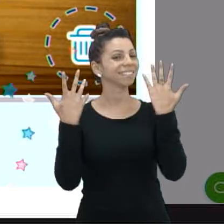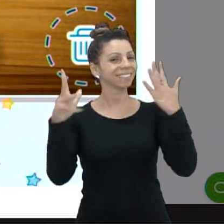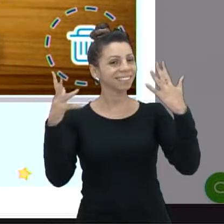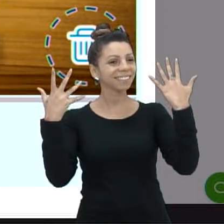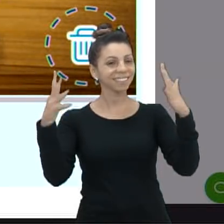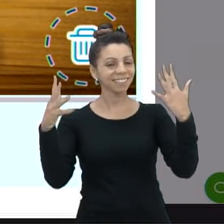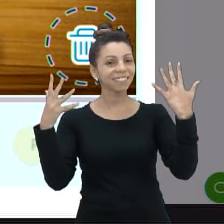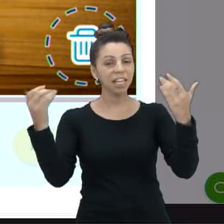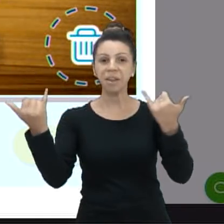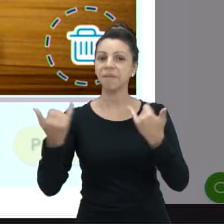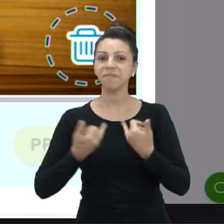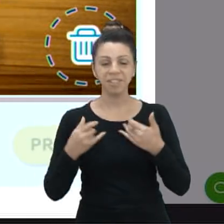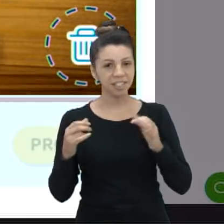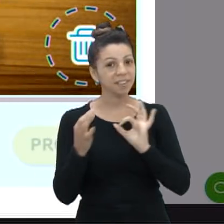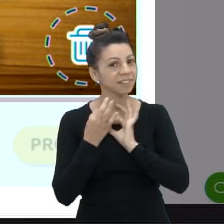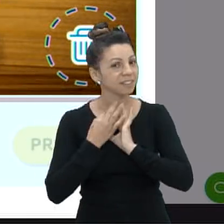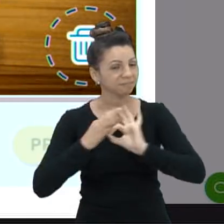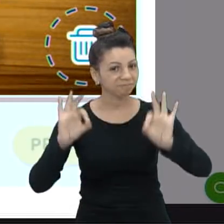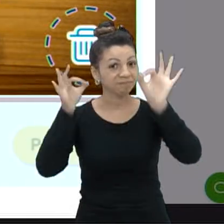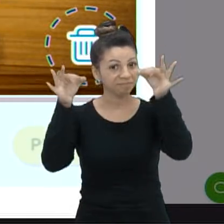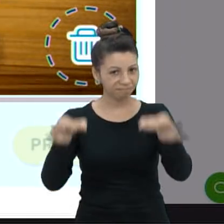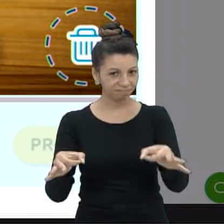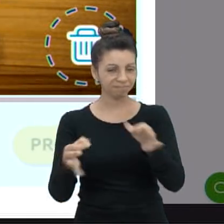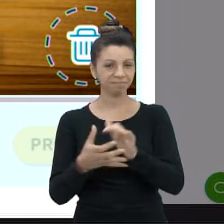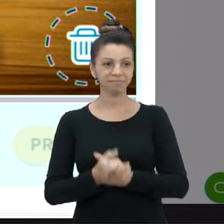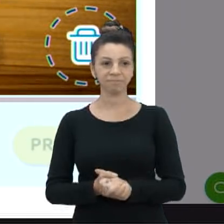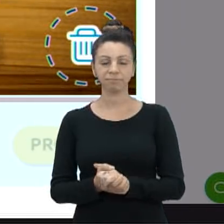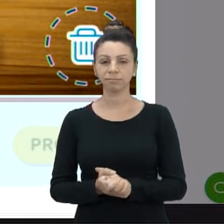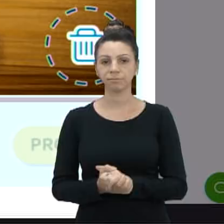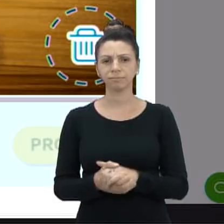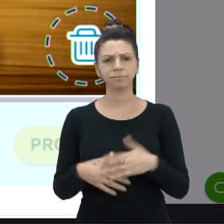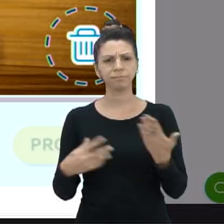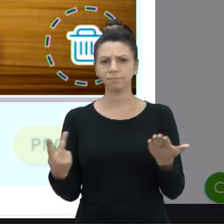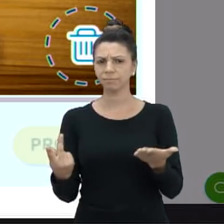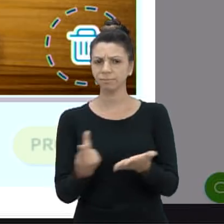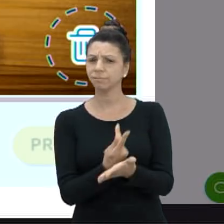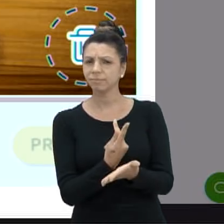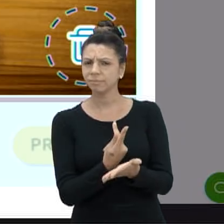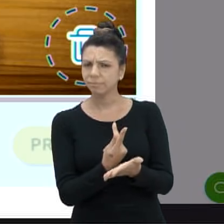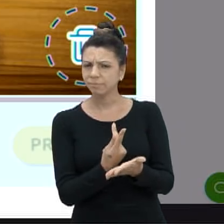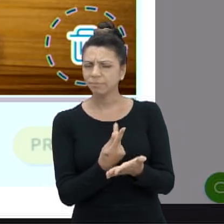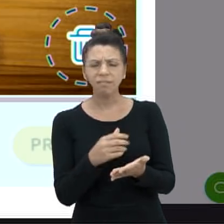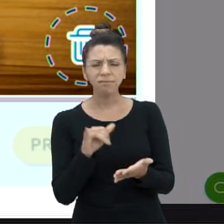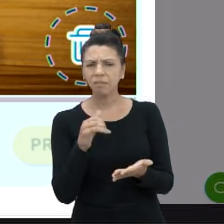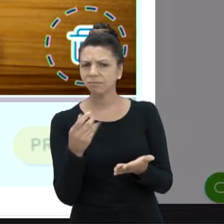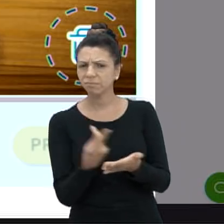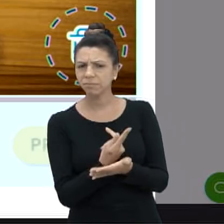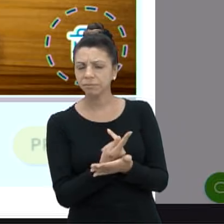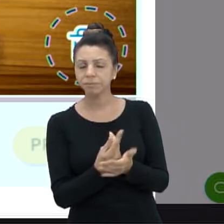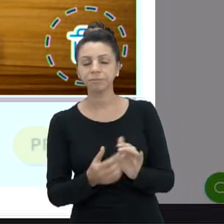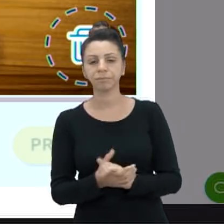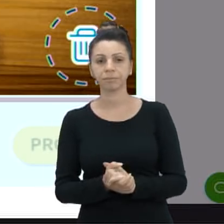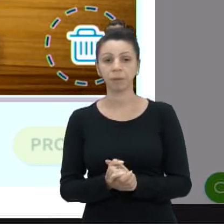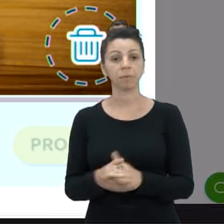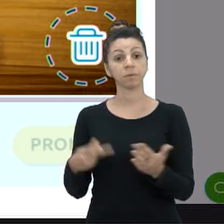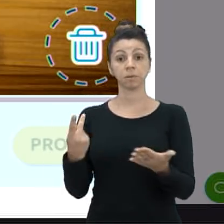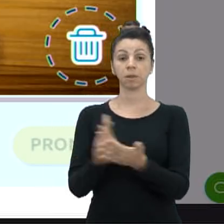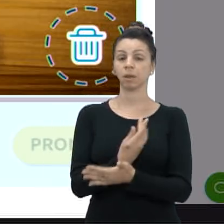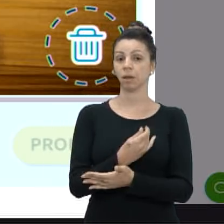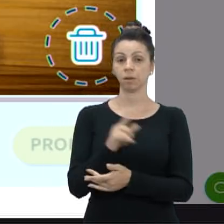Ele vai dar a notificação que a gente acertou. E se vocês errarem? Então, quando vocês erram nesse jogo, por